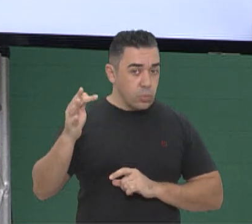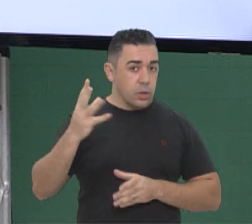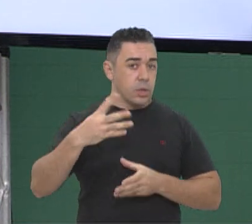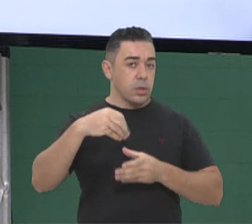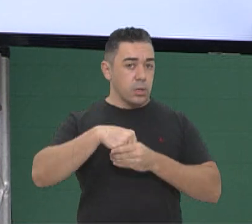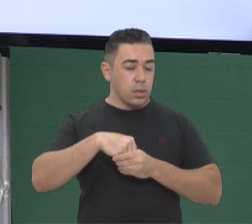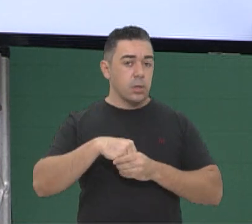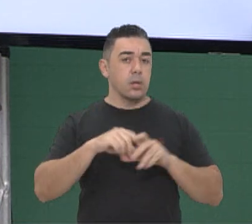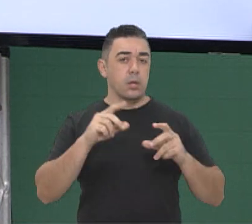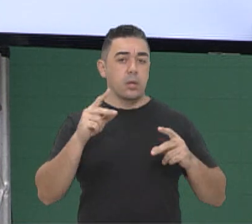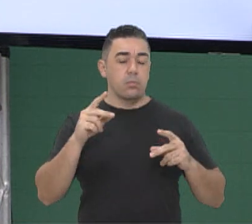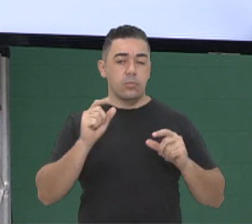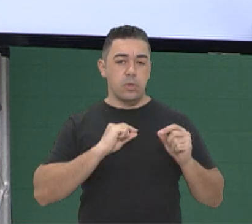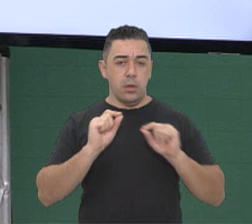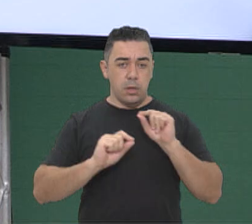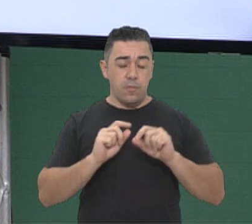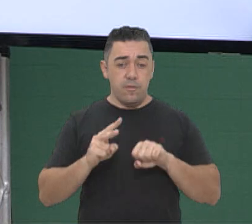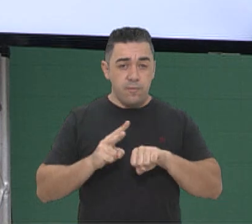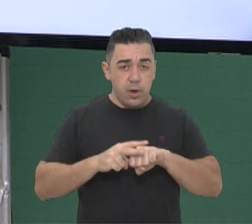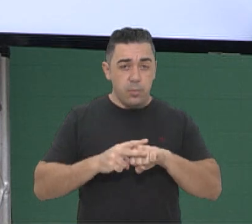de uma perífrasis verbal.